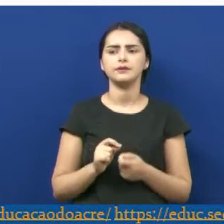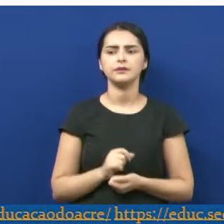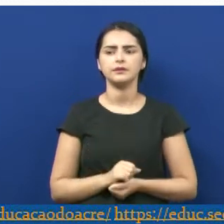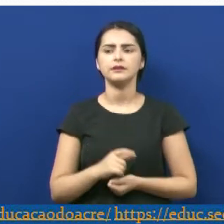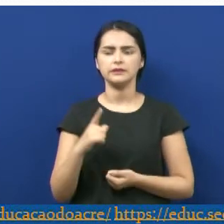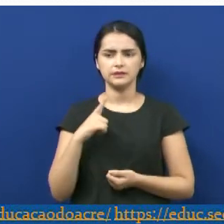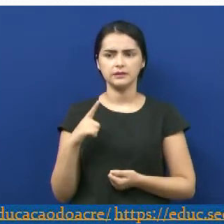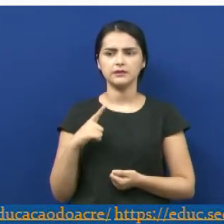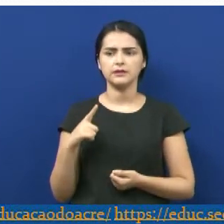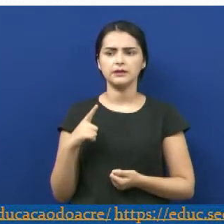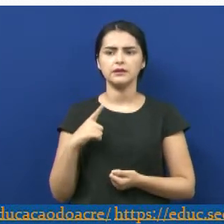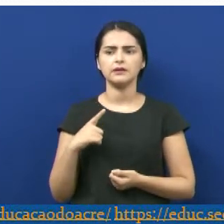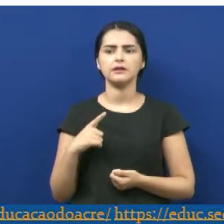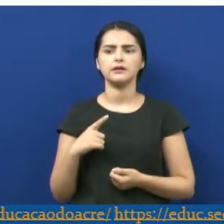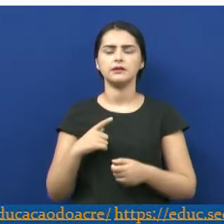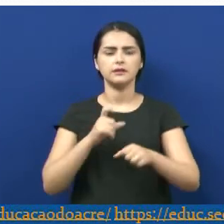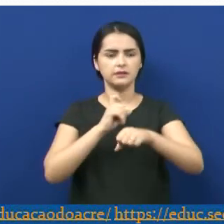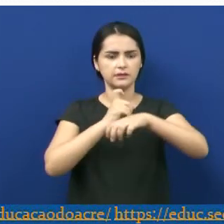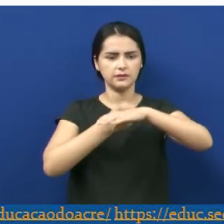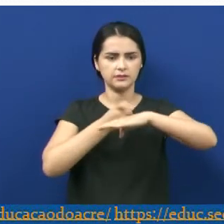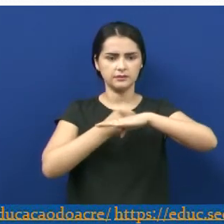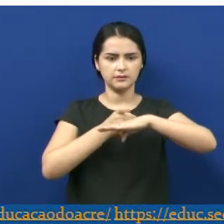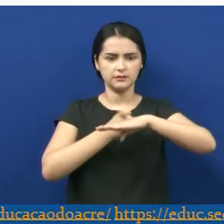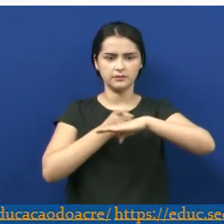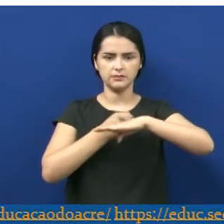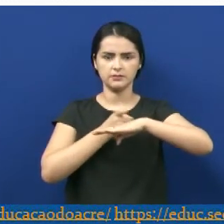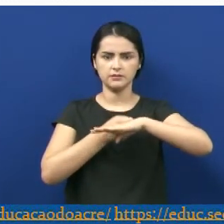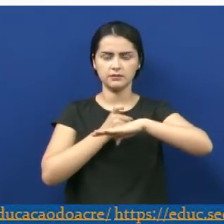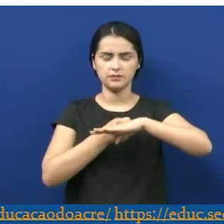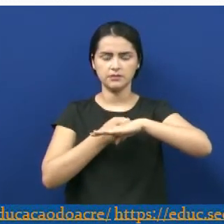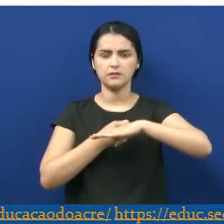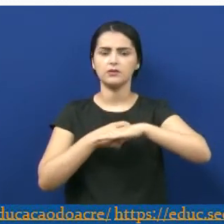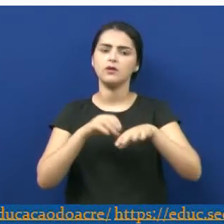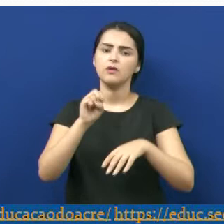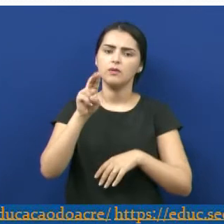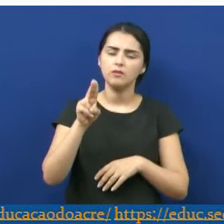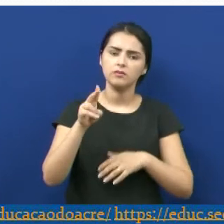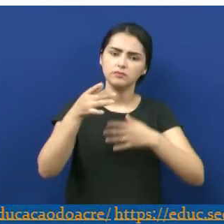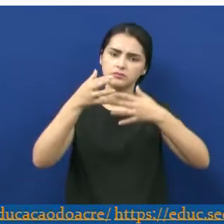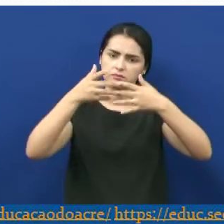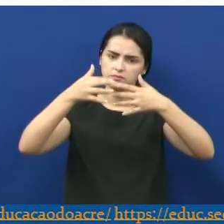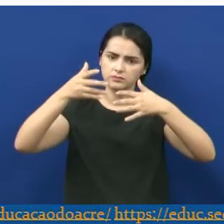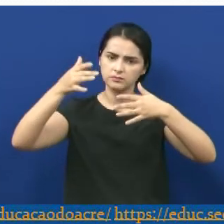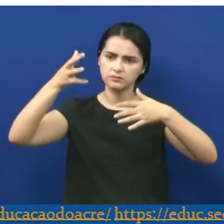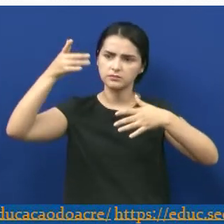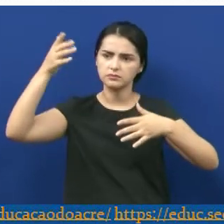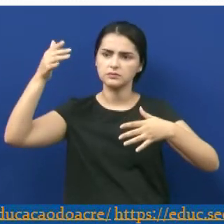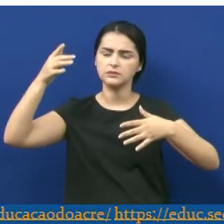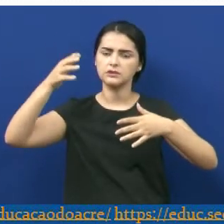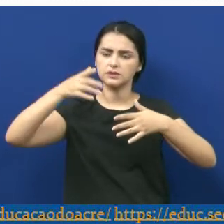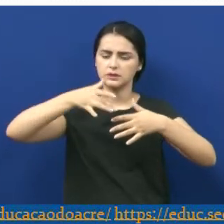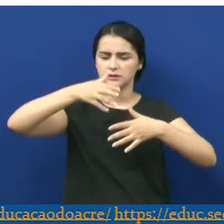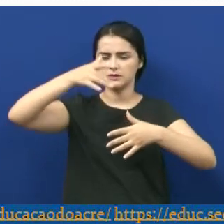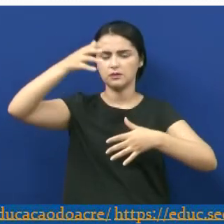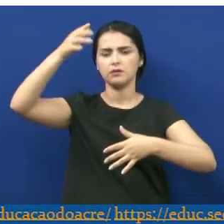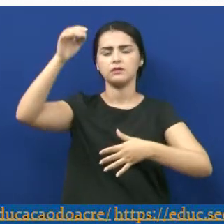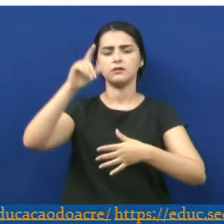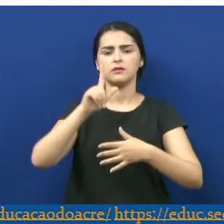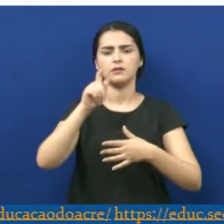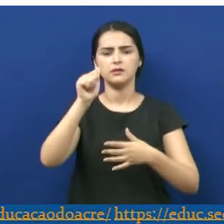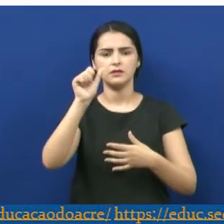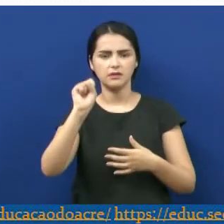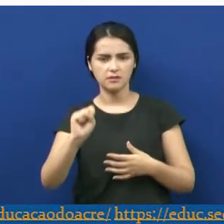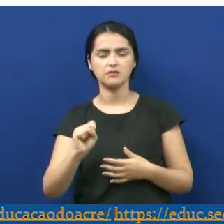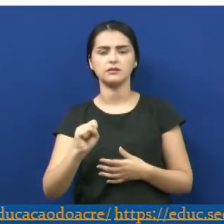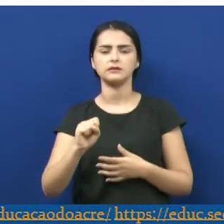resíduo sólido? Ou acrescentar ácido e verificar se há desprendimento de gás?